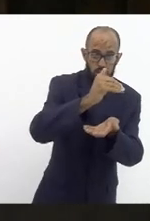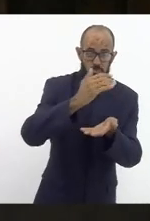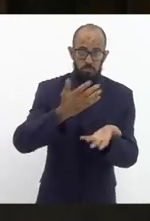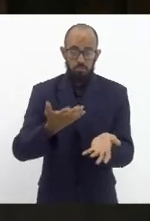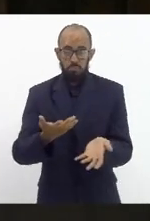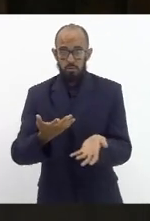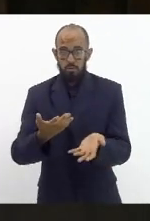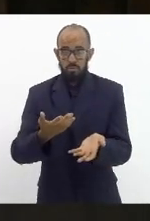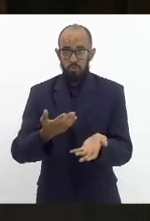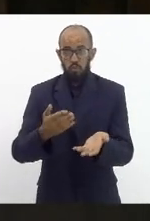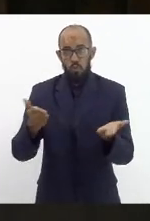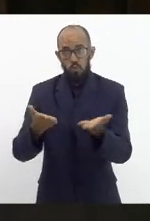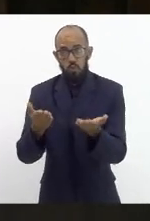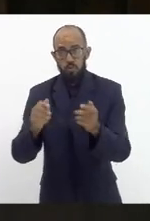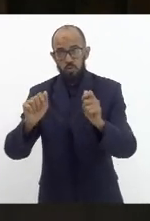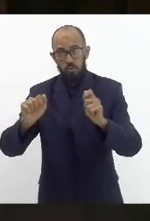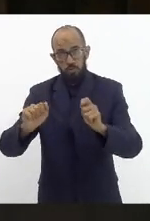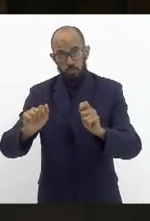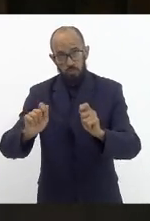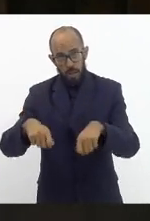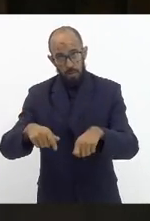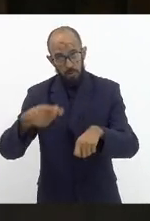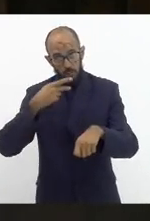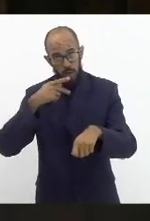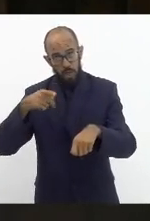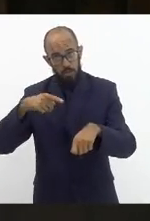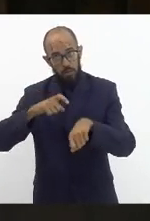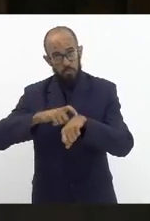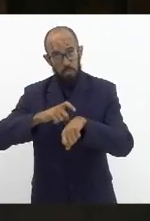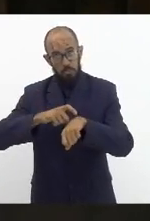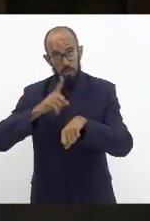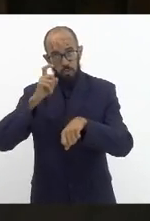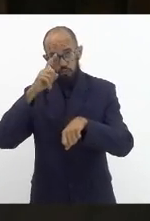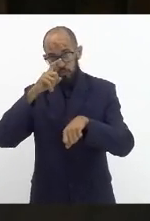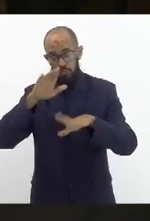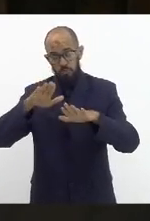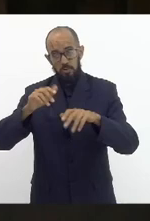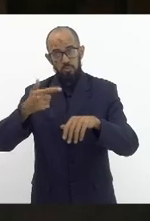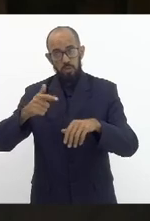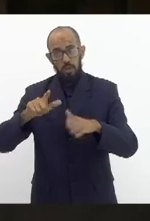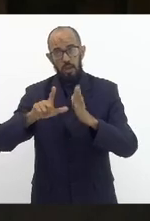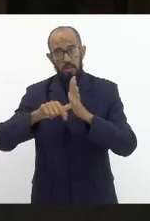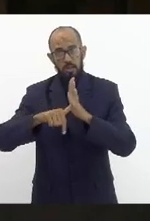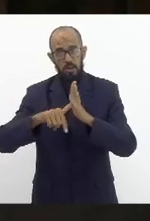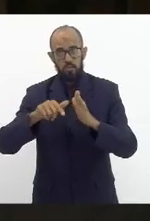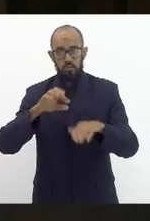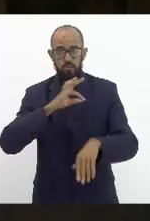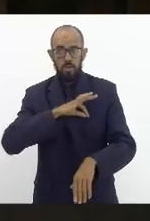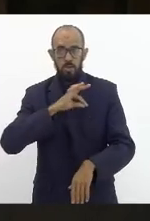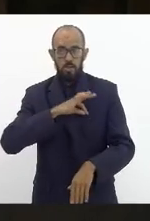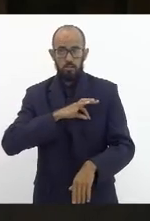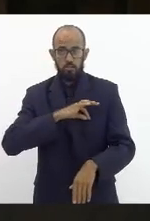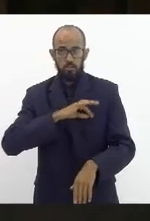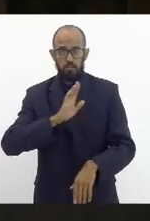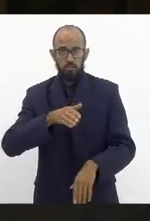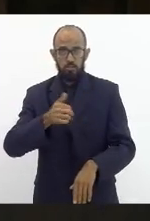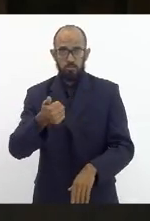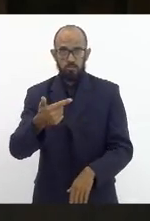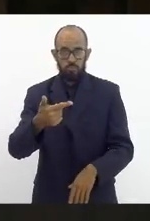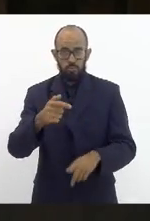muito tempo nós estamos vivendo um momento difícil, mas não atrasa um dia o salário. Tem 12 meses